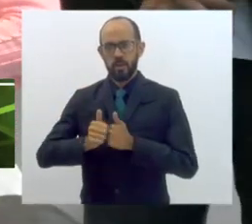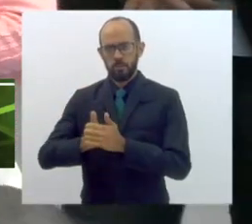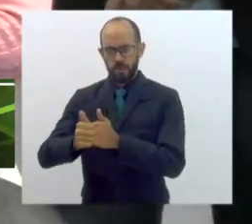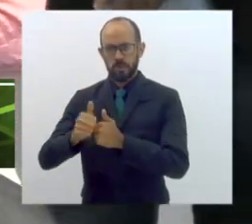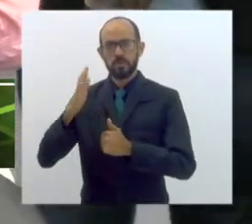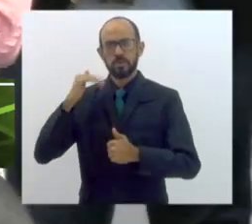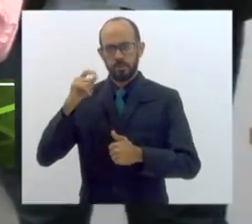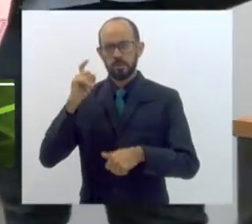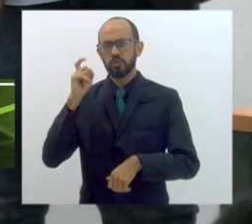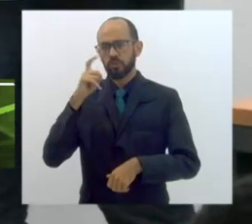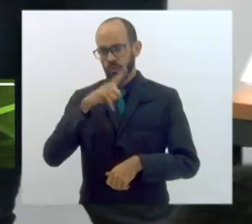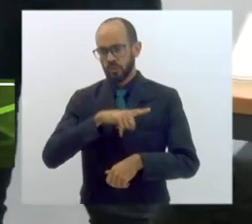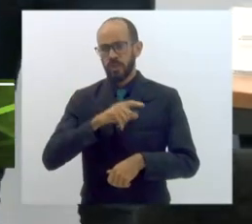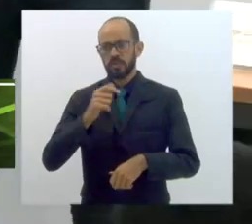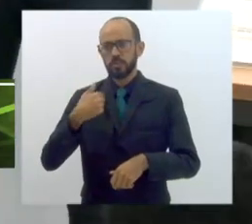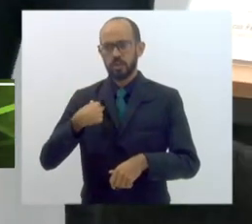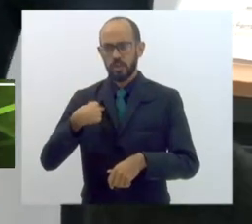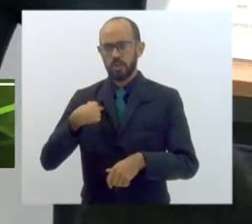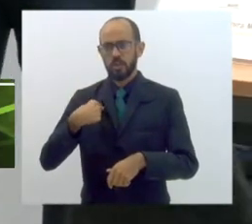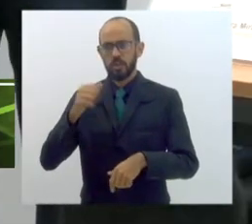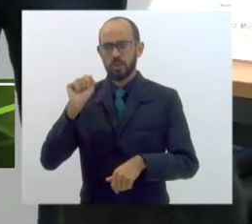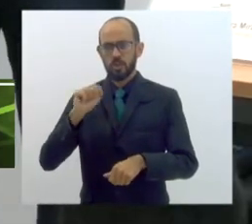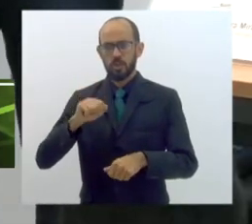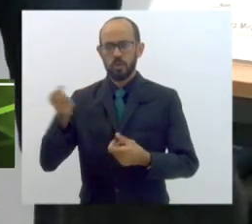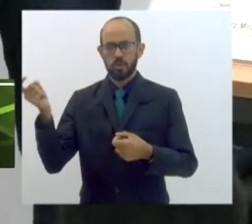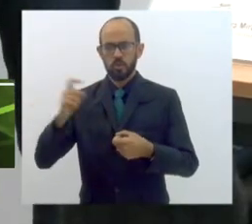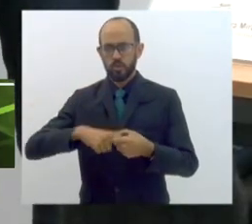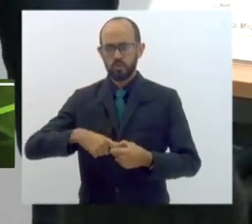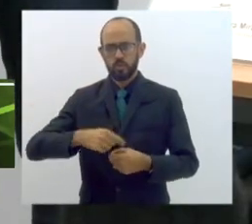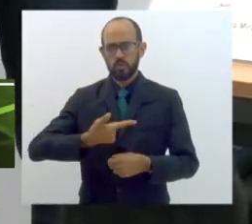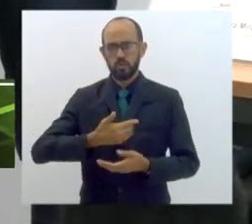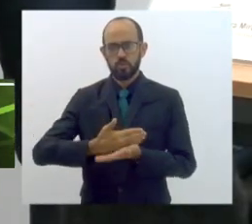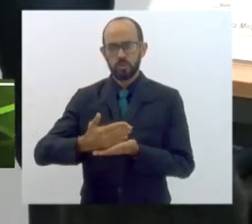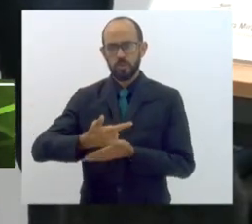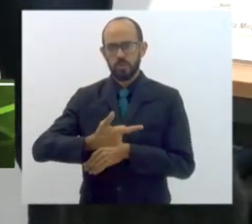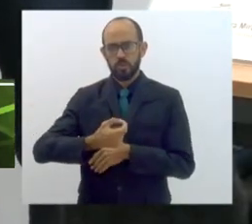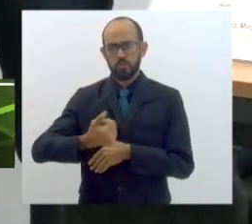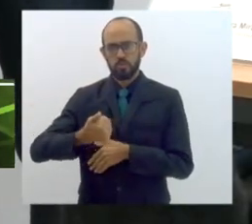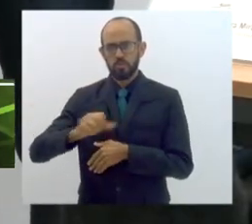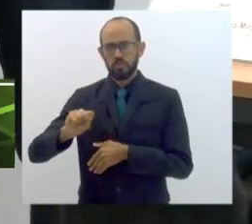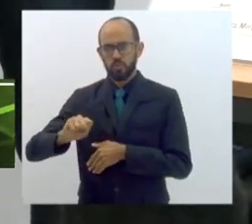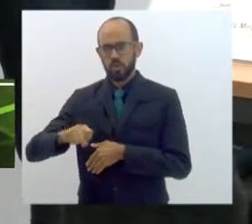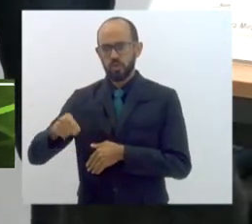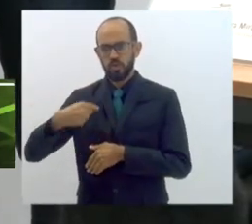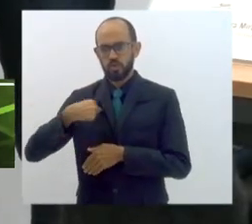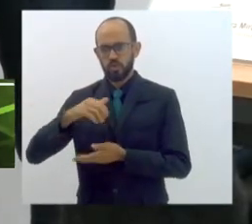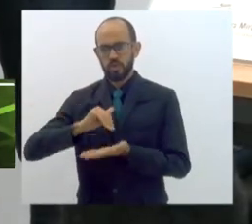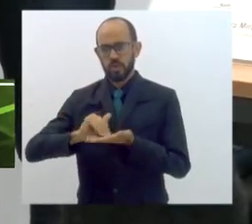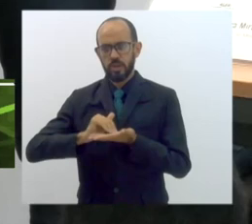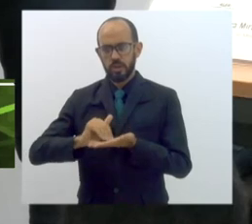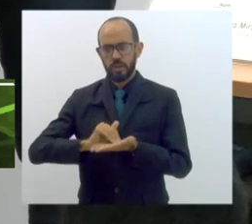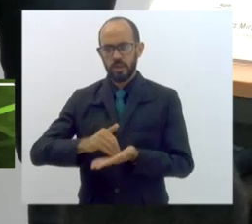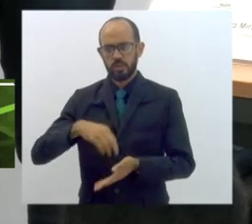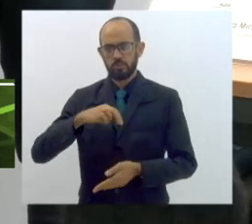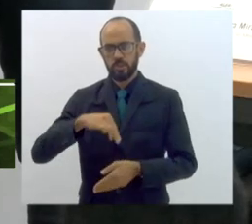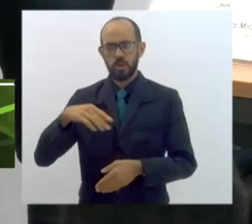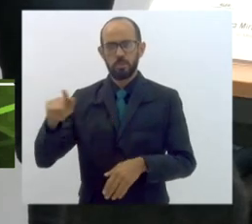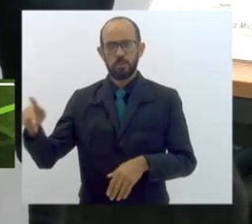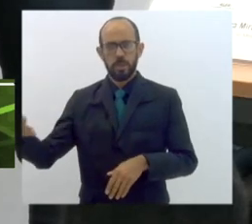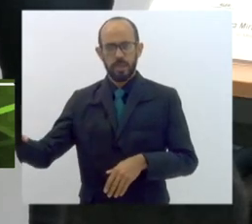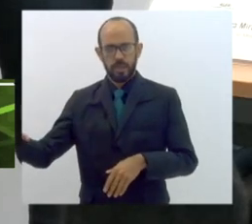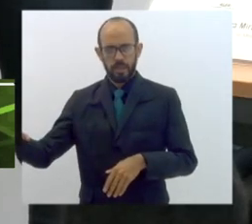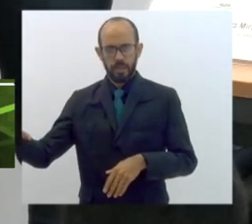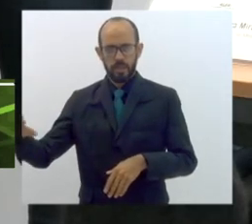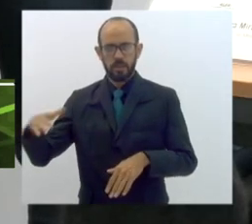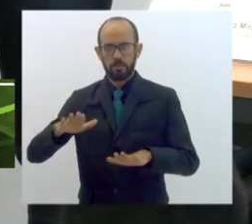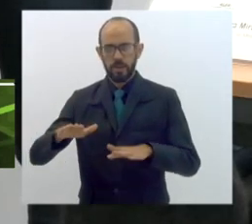é. Eu estou no consórcio desde 2018, como secretária executiva, sou secretária de saúde do município de Miguel Pereira, mas